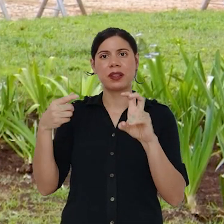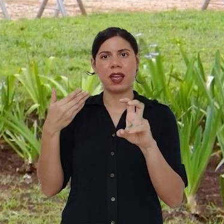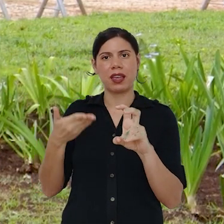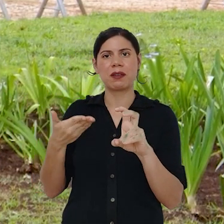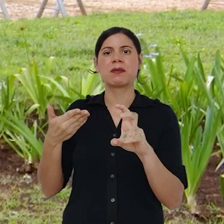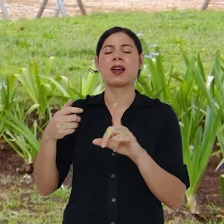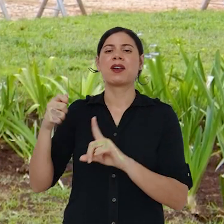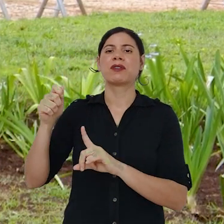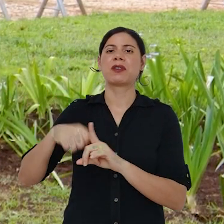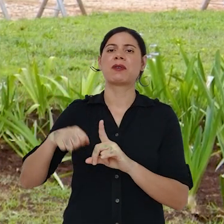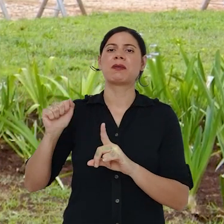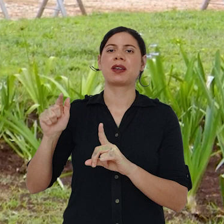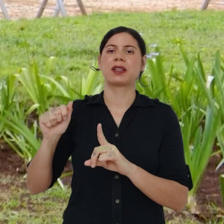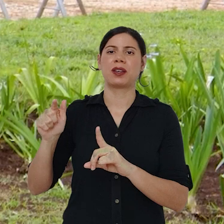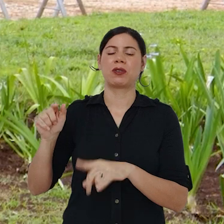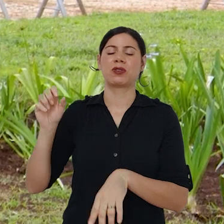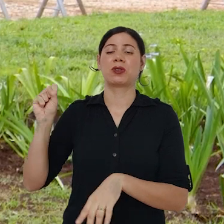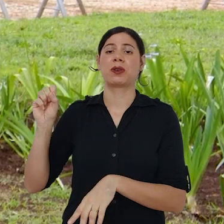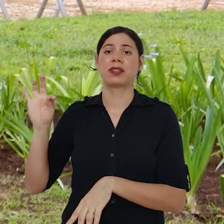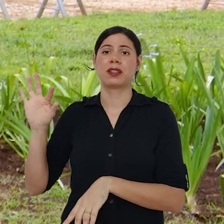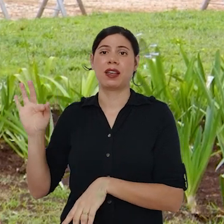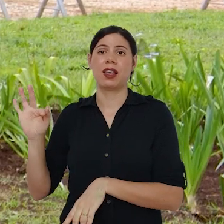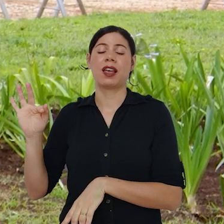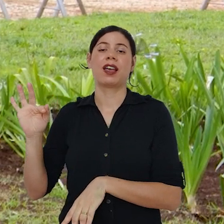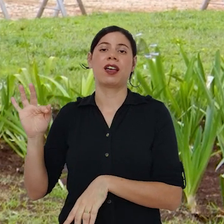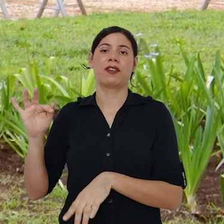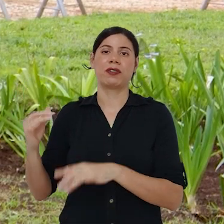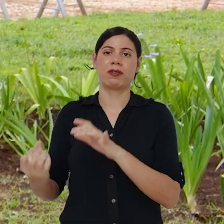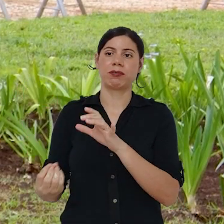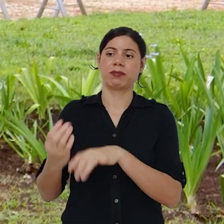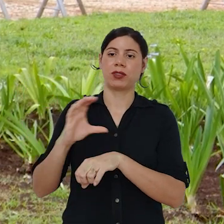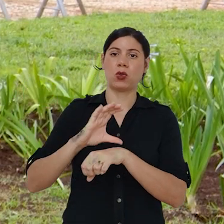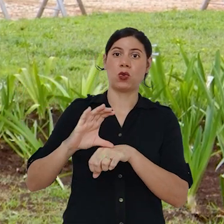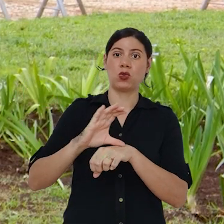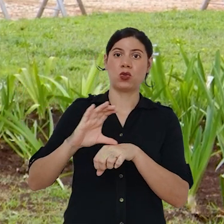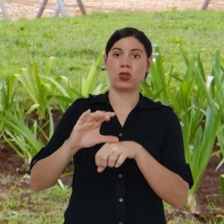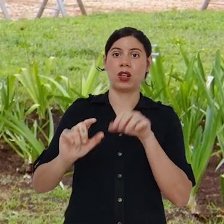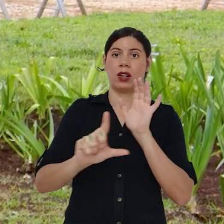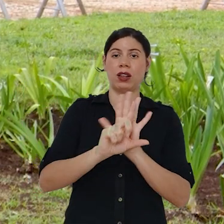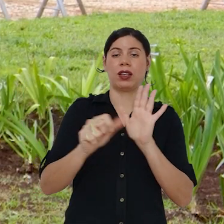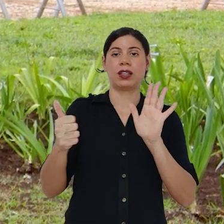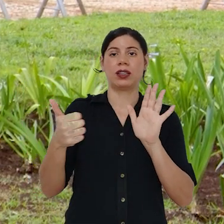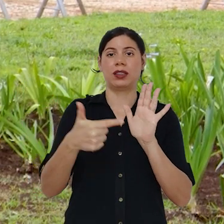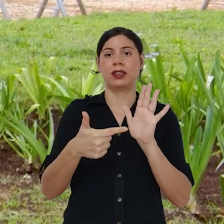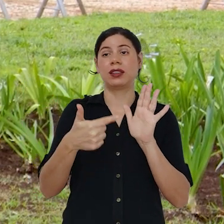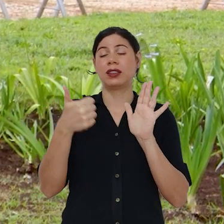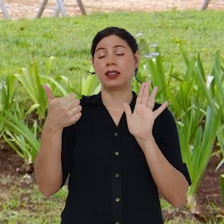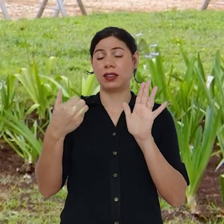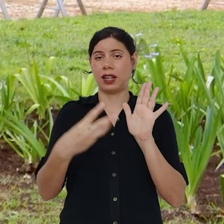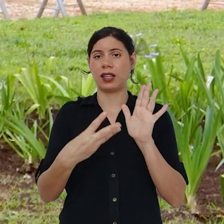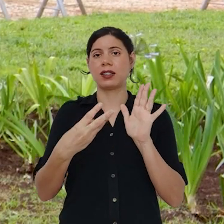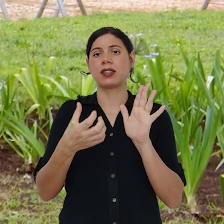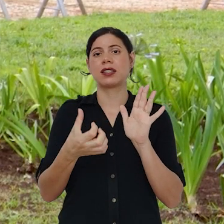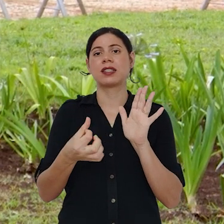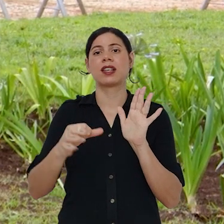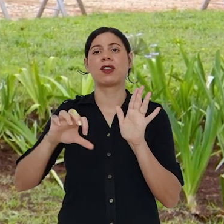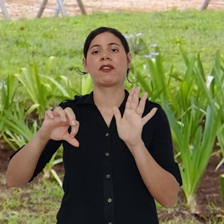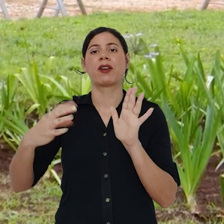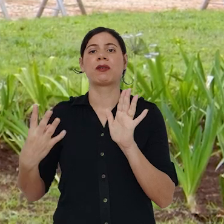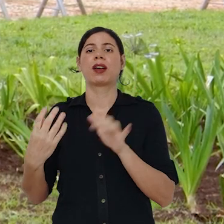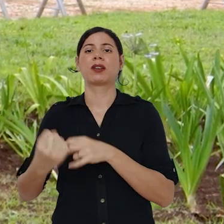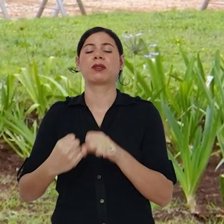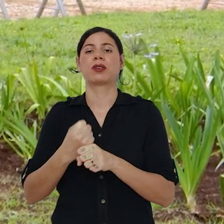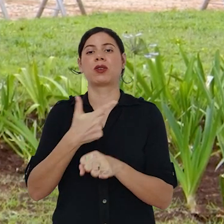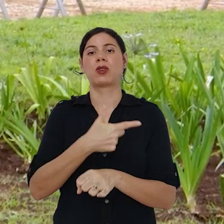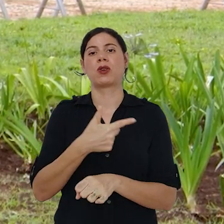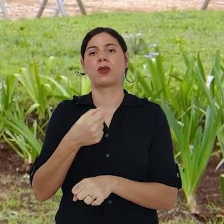Supremo Tribunal Federal decidiu pela constitucionalidade da Lei 13.964 de 2019, conhecida como o